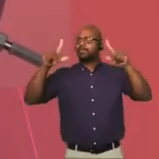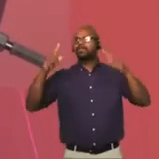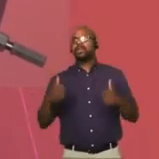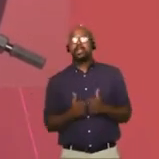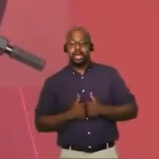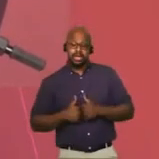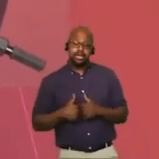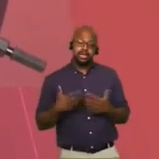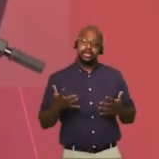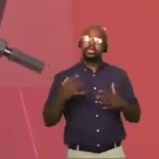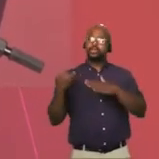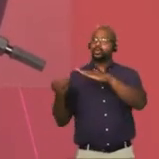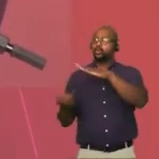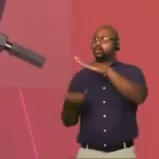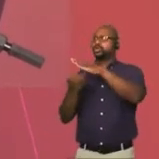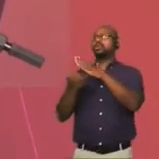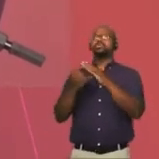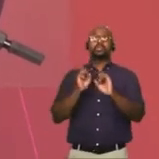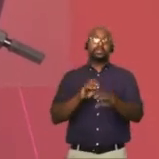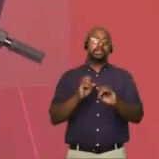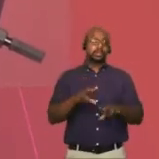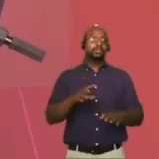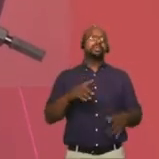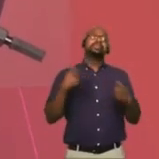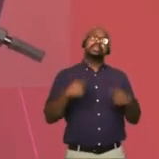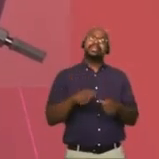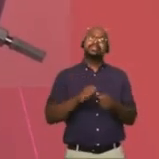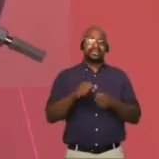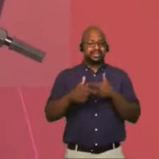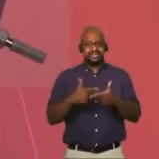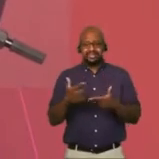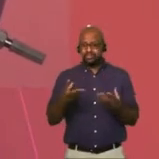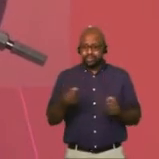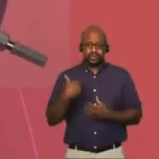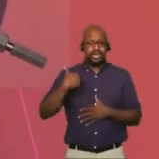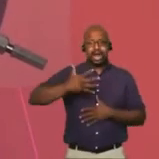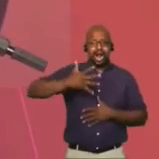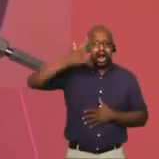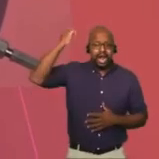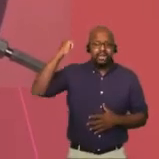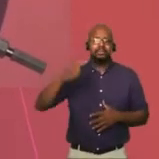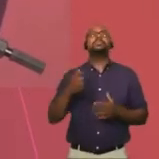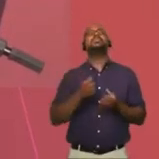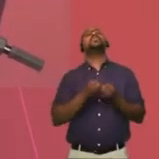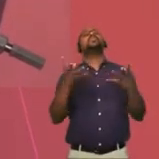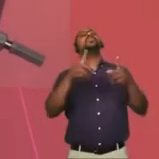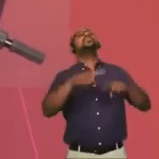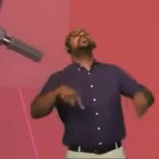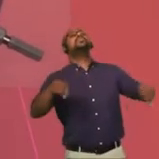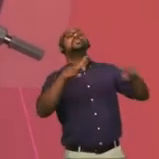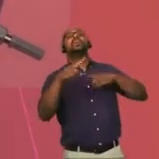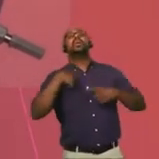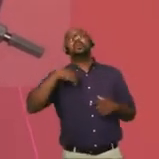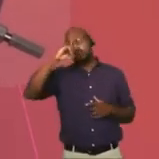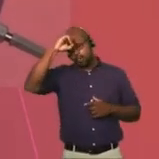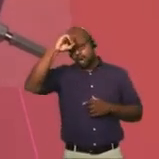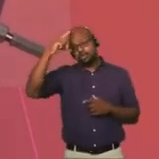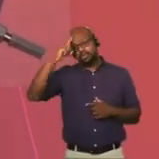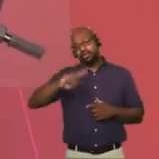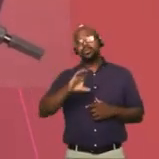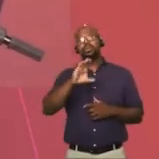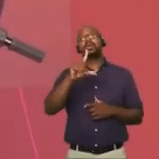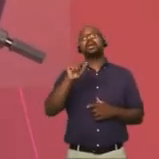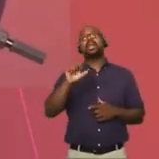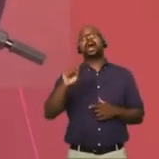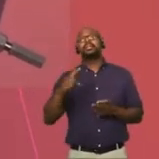e as instituições de ensino estão tendo que fazer isso não é uma forma muito acelerado quantos de vocês a usar o